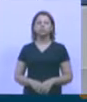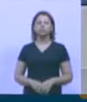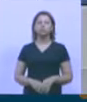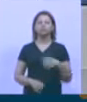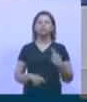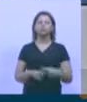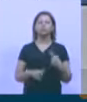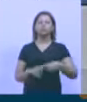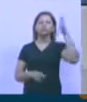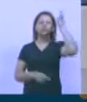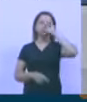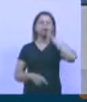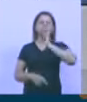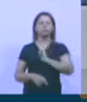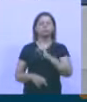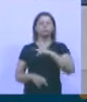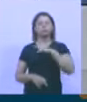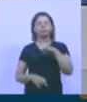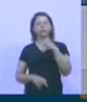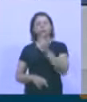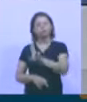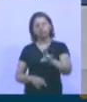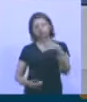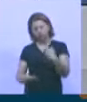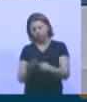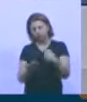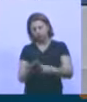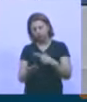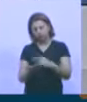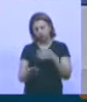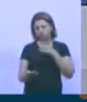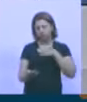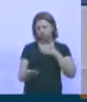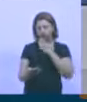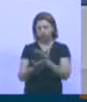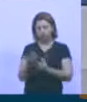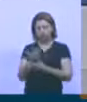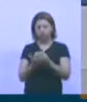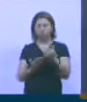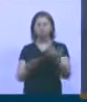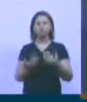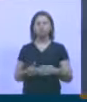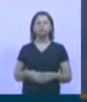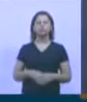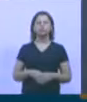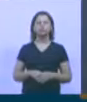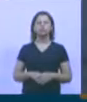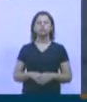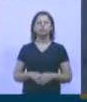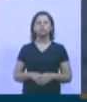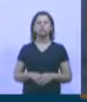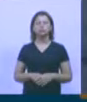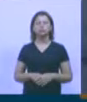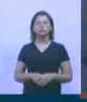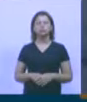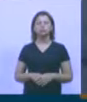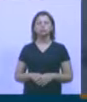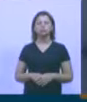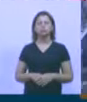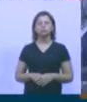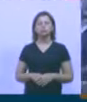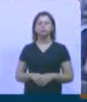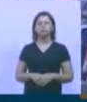Porque o Senhor fala, eu tenho o seu nome escrito na palma da minha mão. And then God says, excuse me, there's no need for me